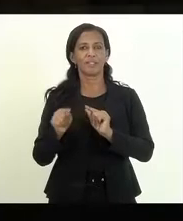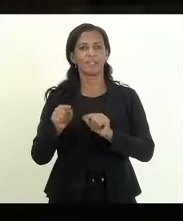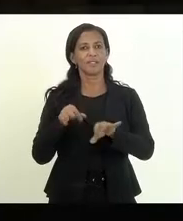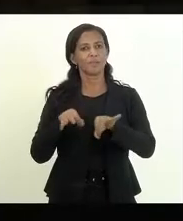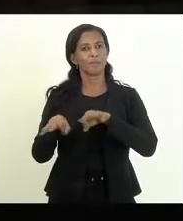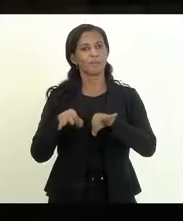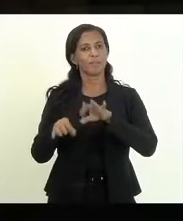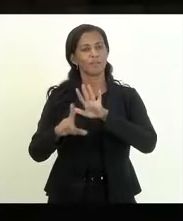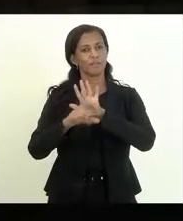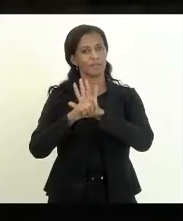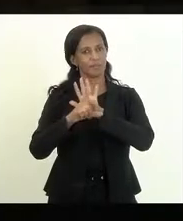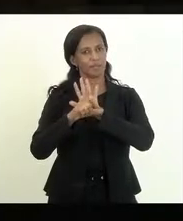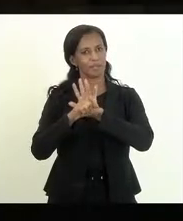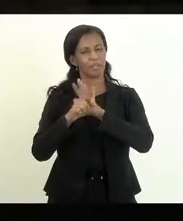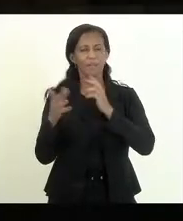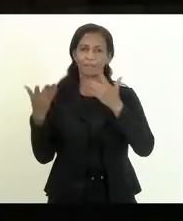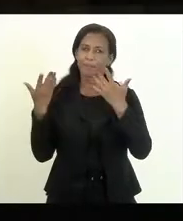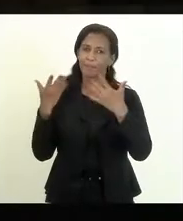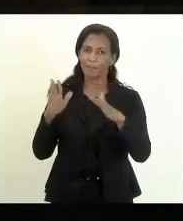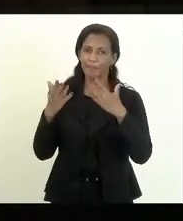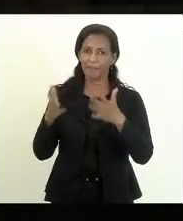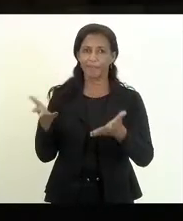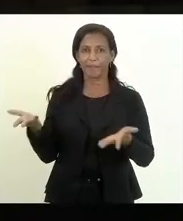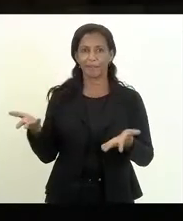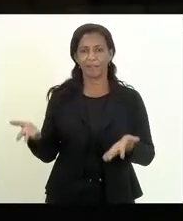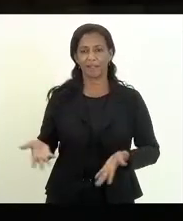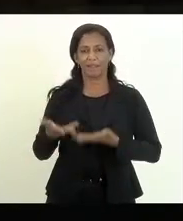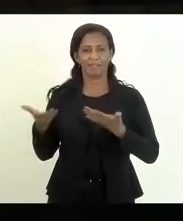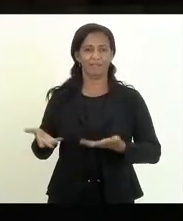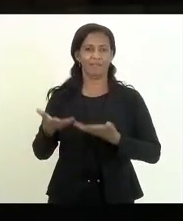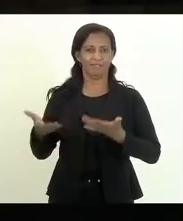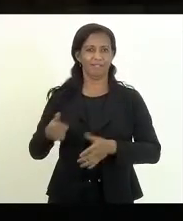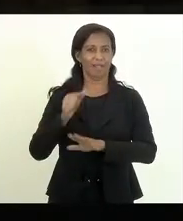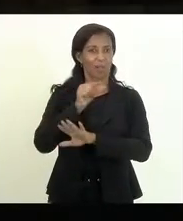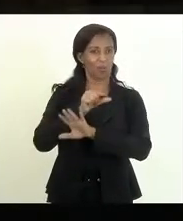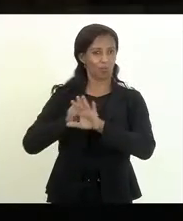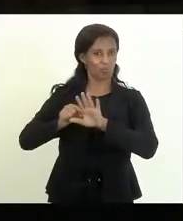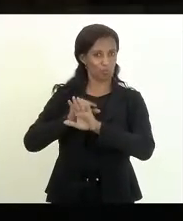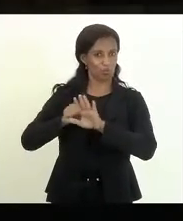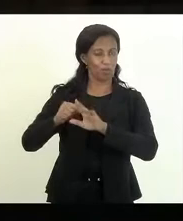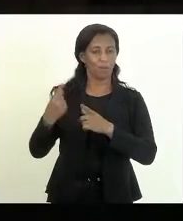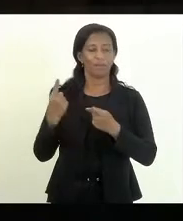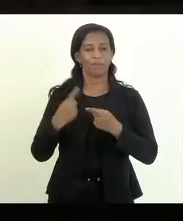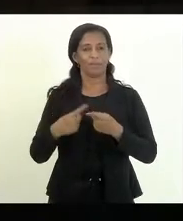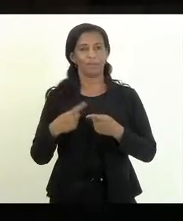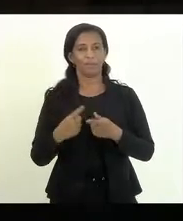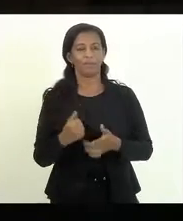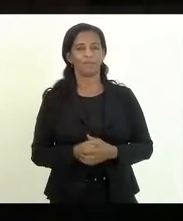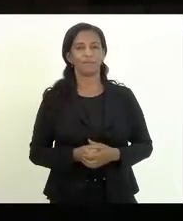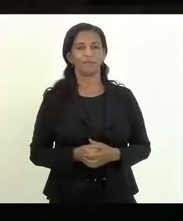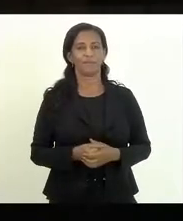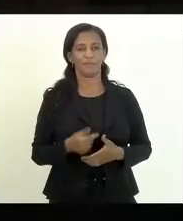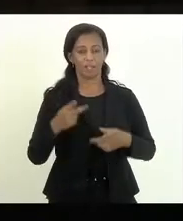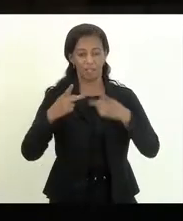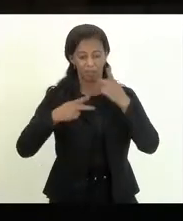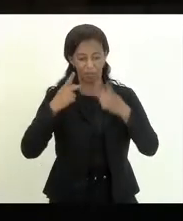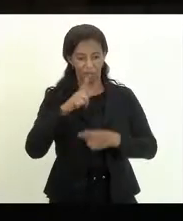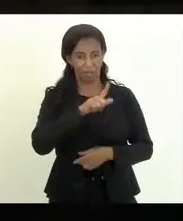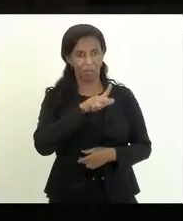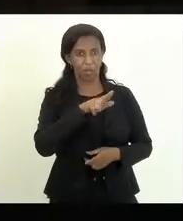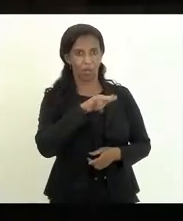projeto de lei e parabenizar a iniciativa da autora, porque falar de Luiz